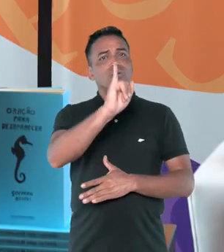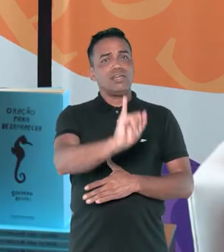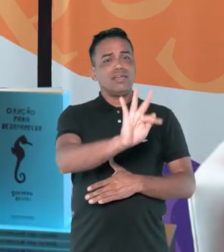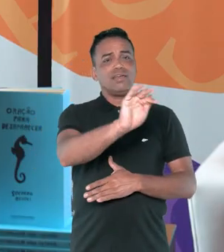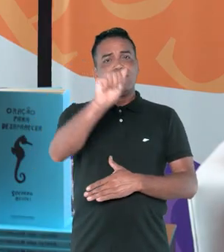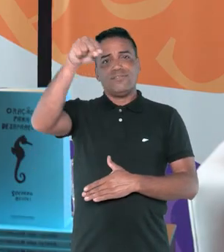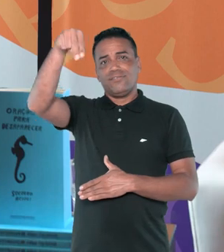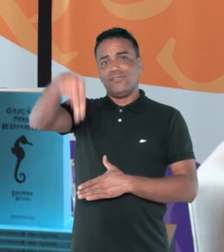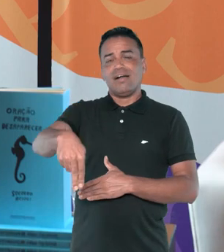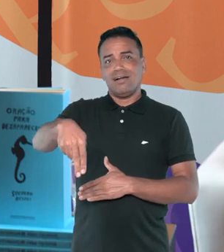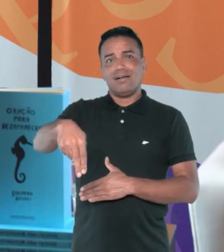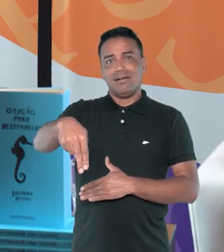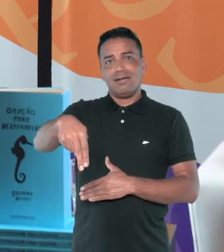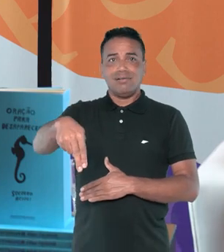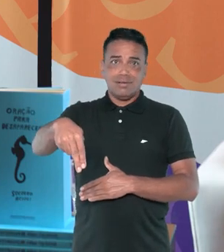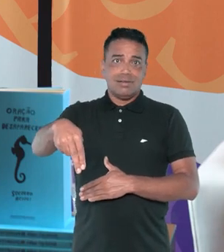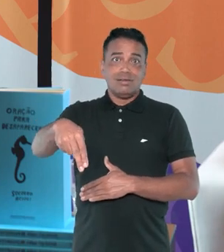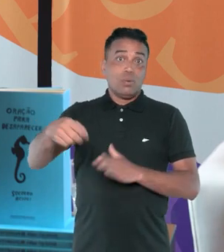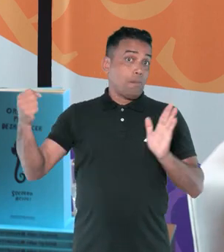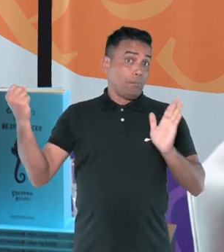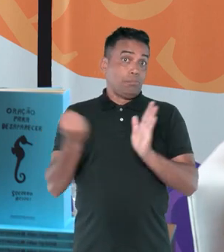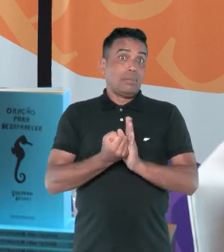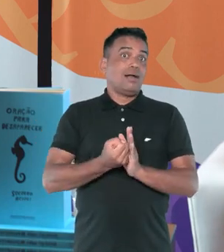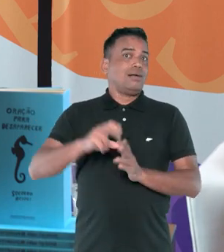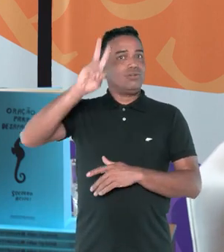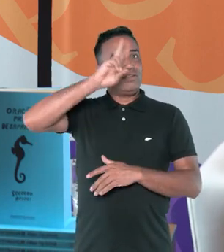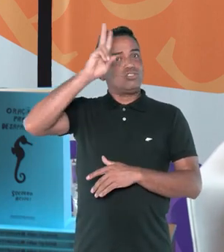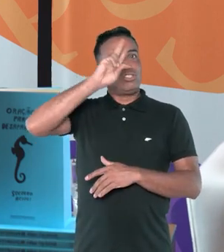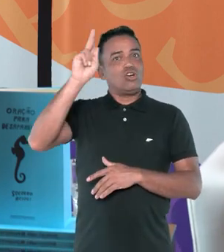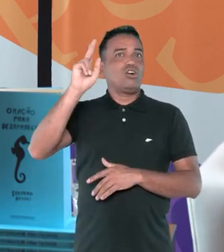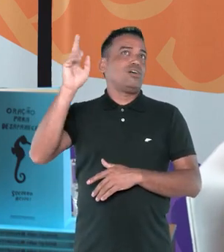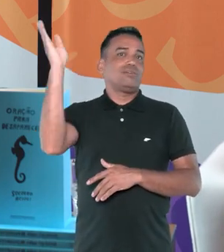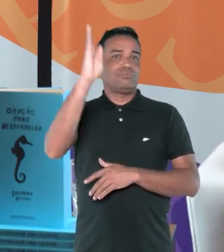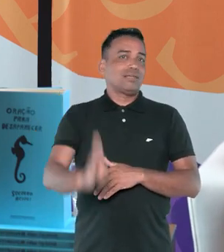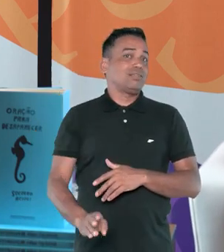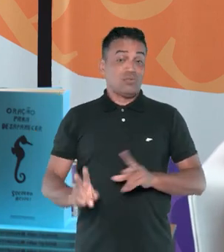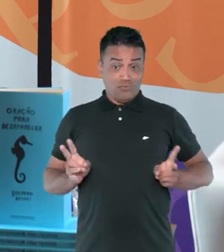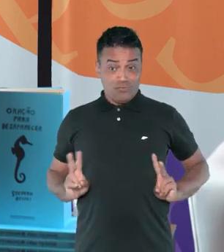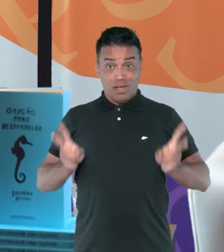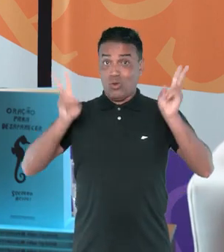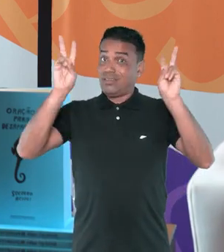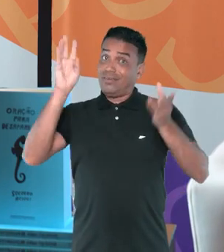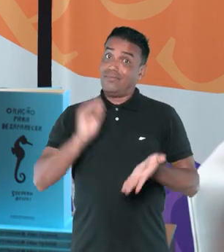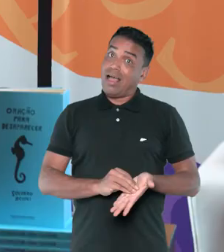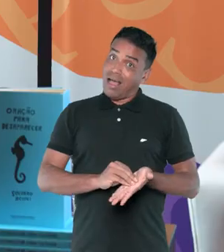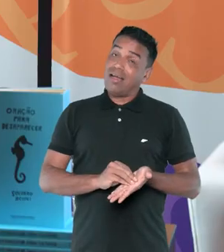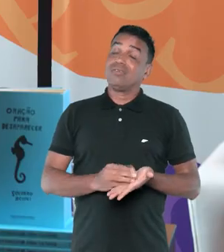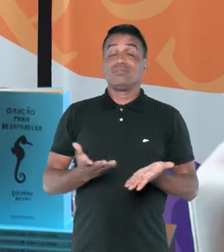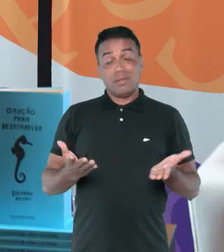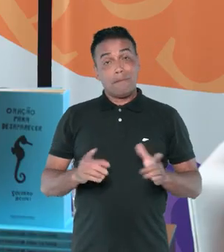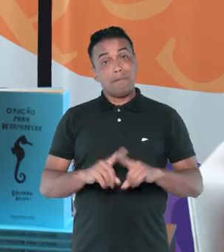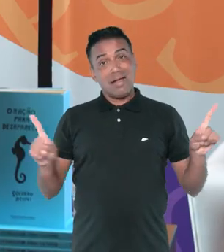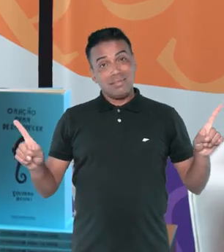IFAM é um marco na história brasileira, não ainda tão valorizado, mas certamente Paracatu